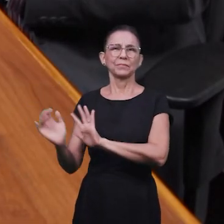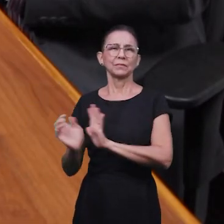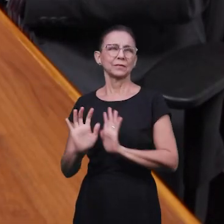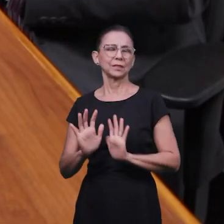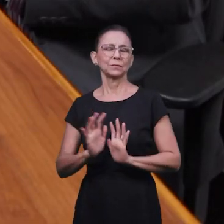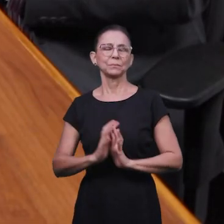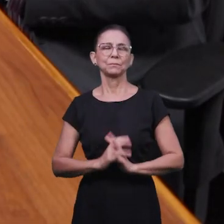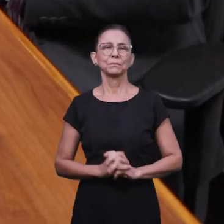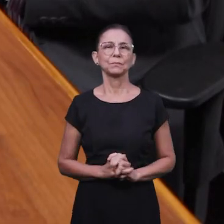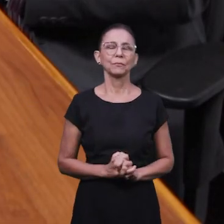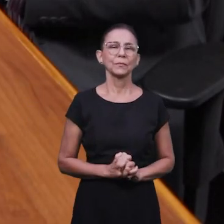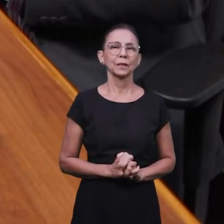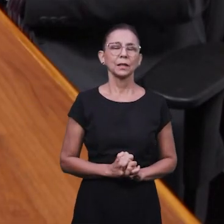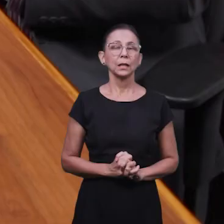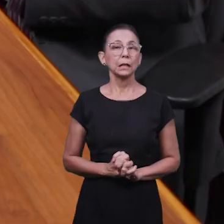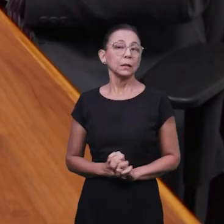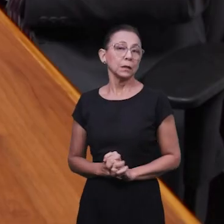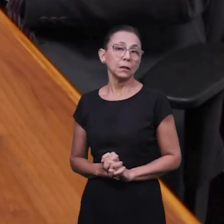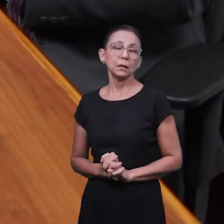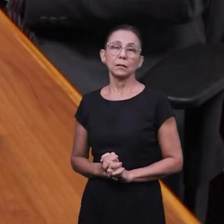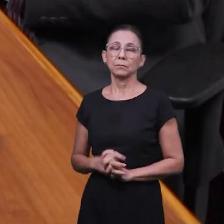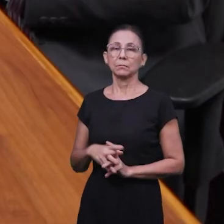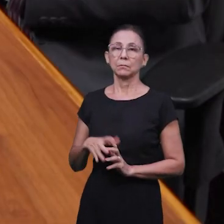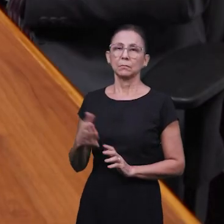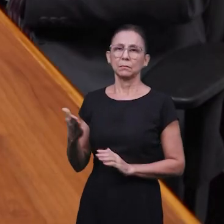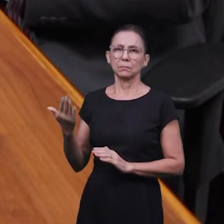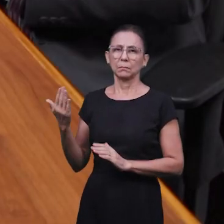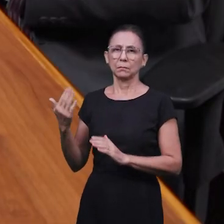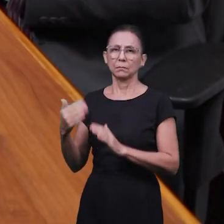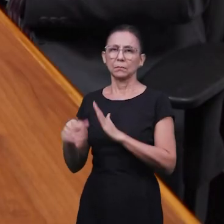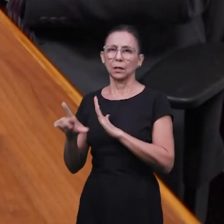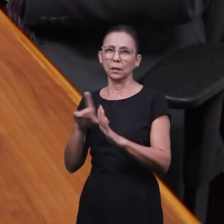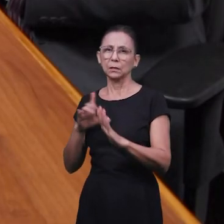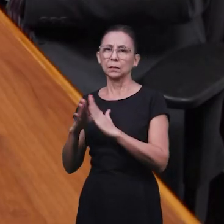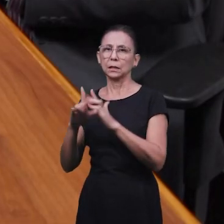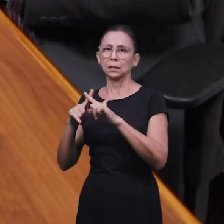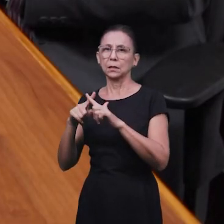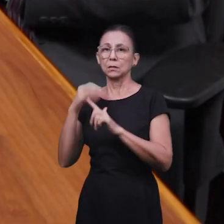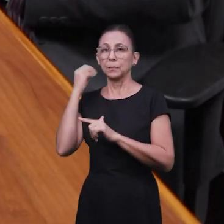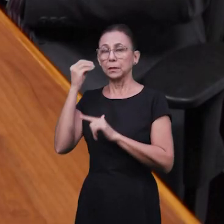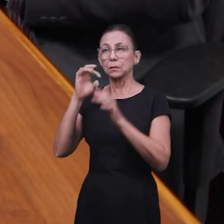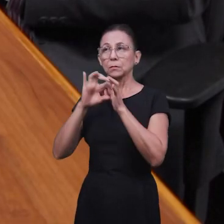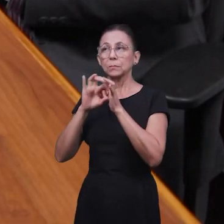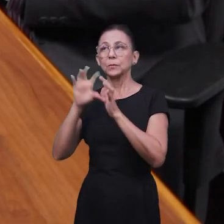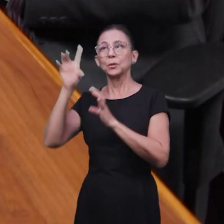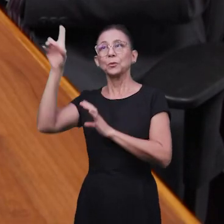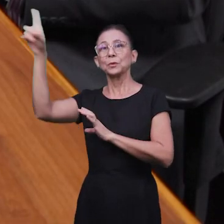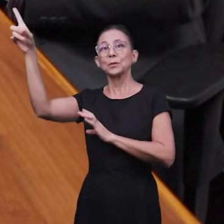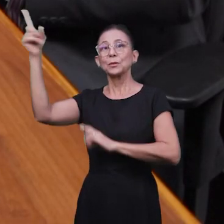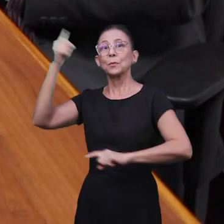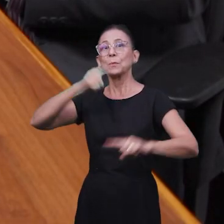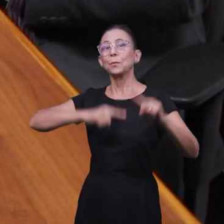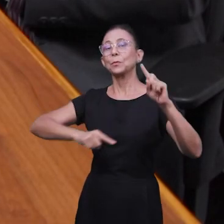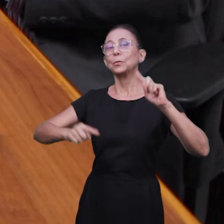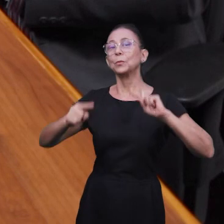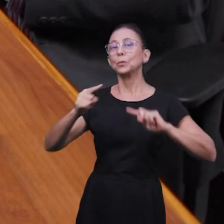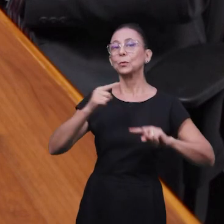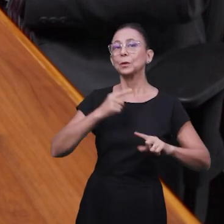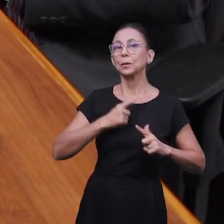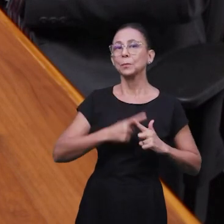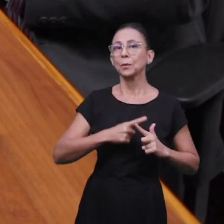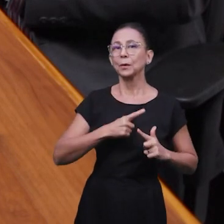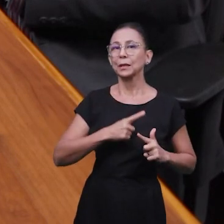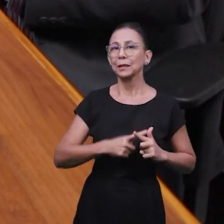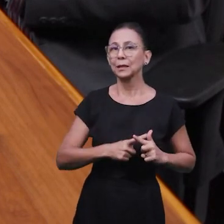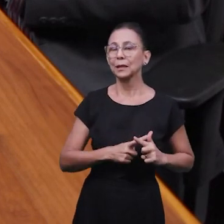igreja tinha ou teve na oração, na comunhão com Deus, ela vai mudar porque, a partir do